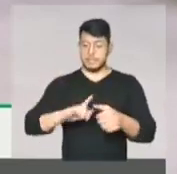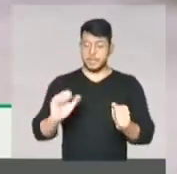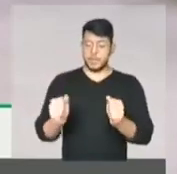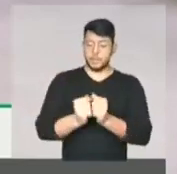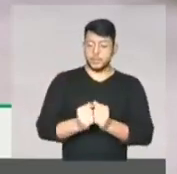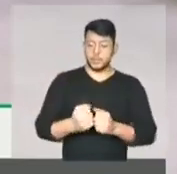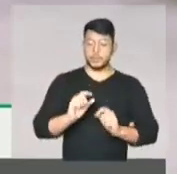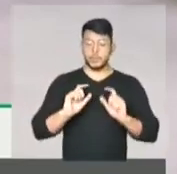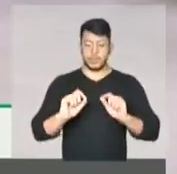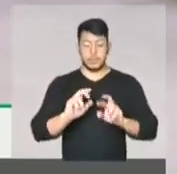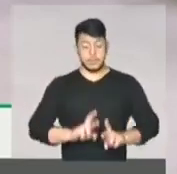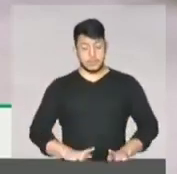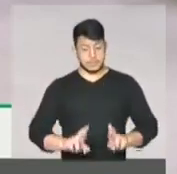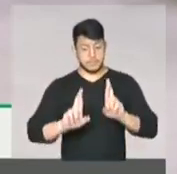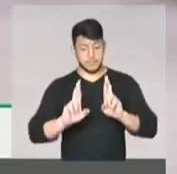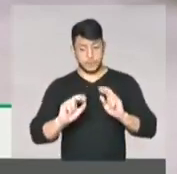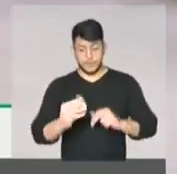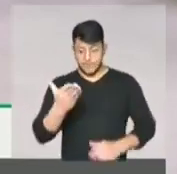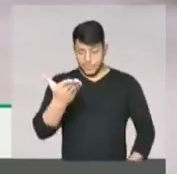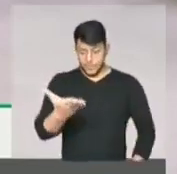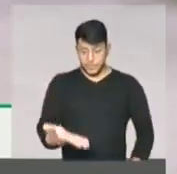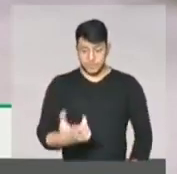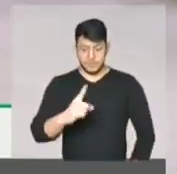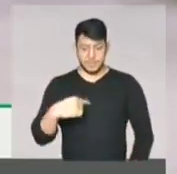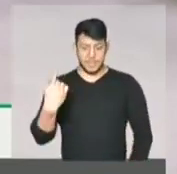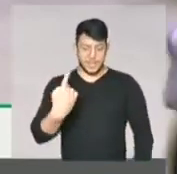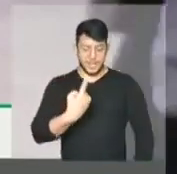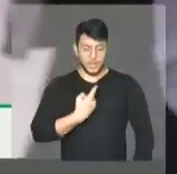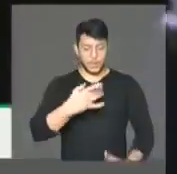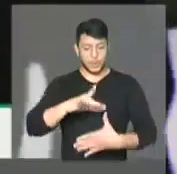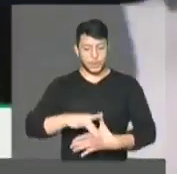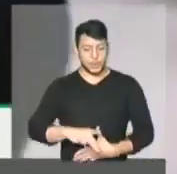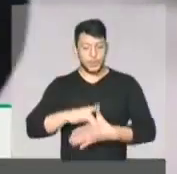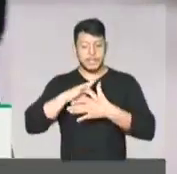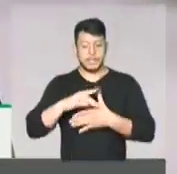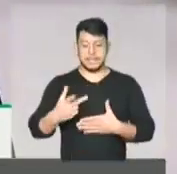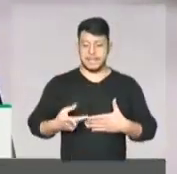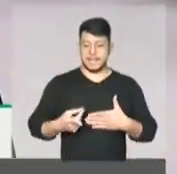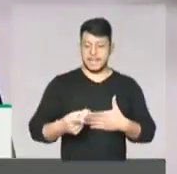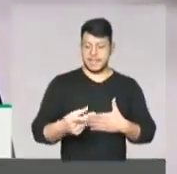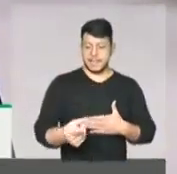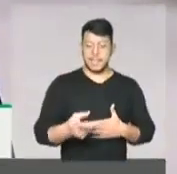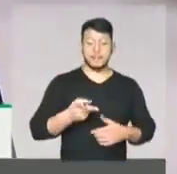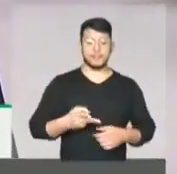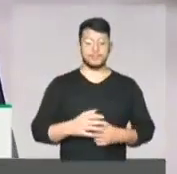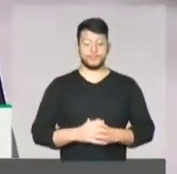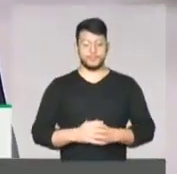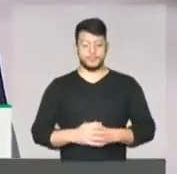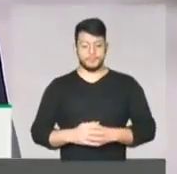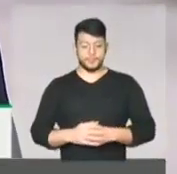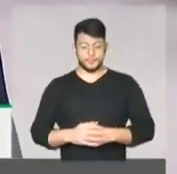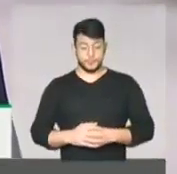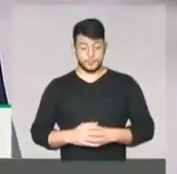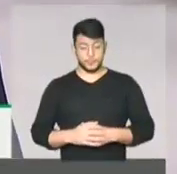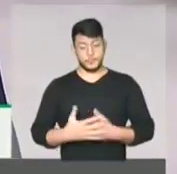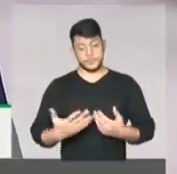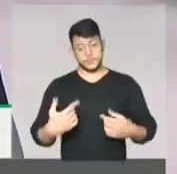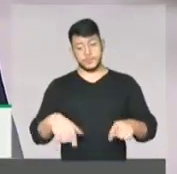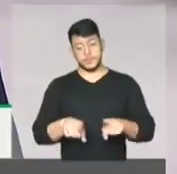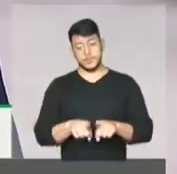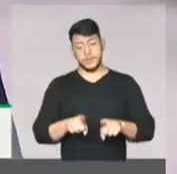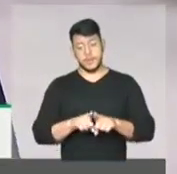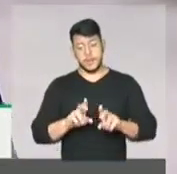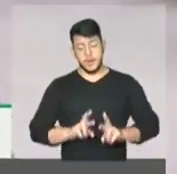você, nosso sempre líder, continue com essa sua serenidade ao conduzir os destinos do nosso partido. E que o seu